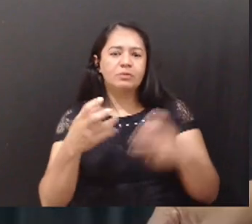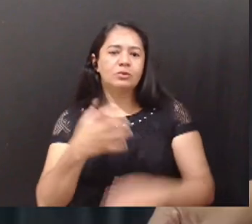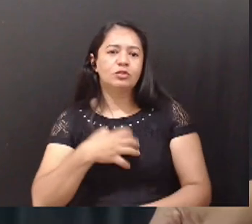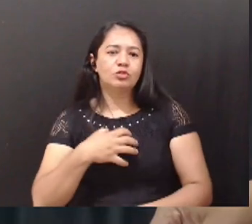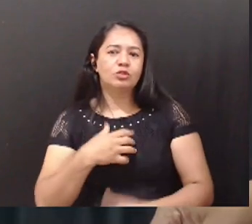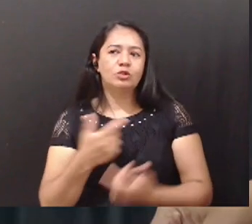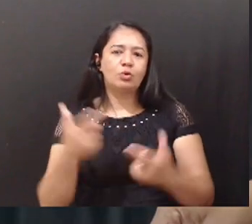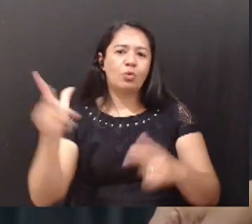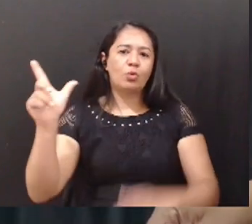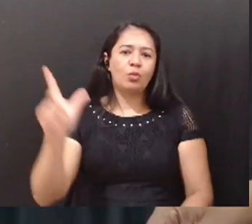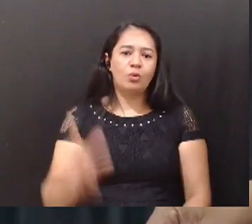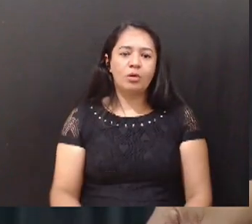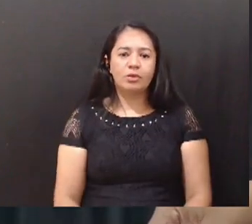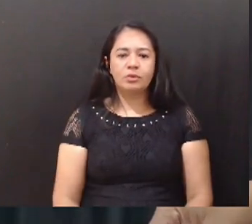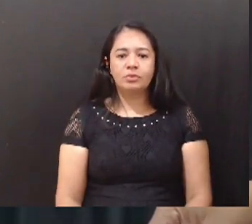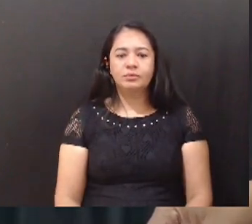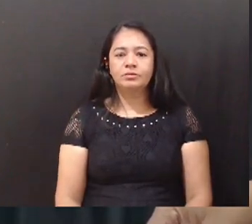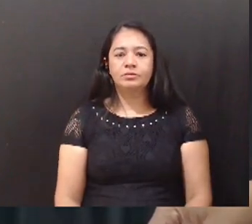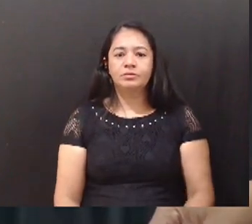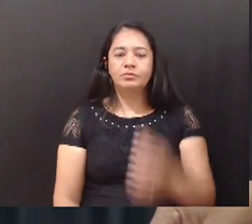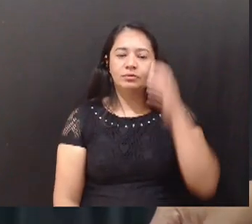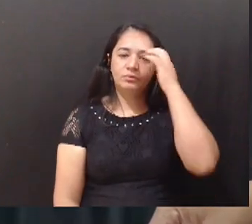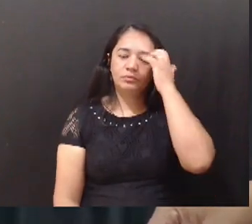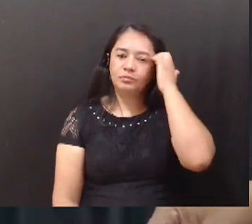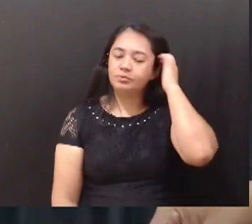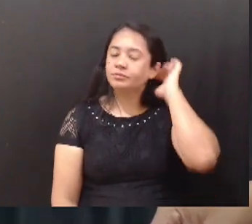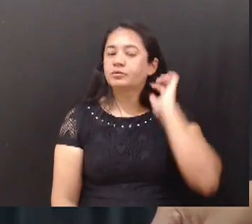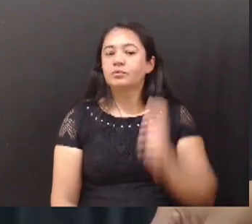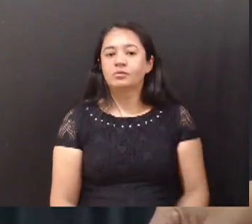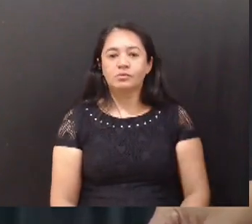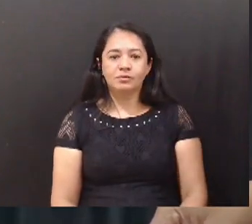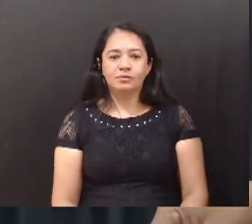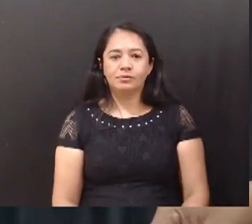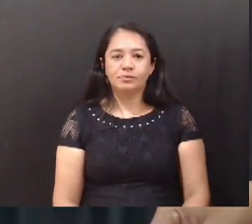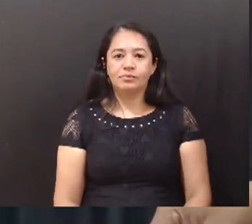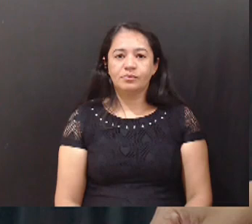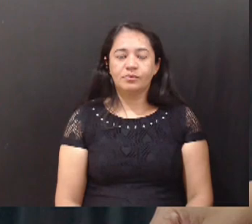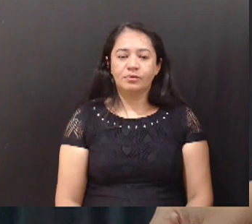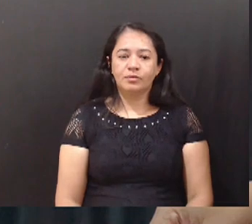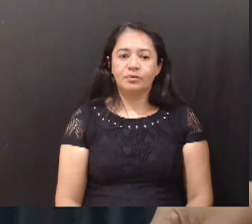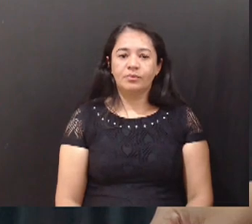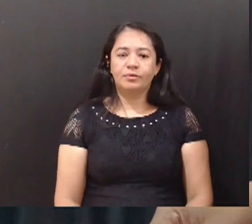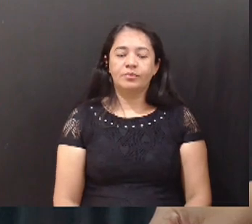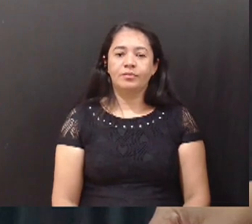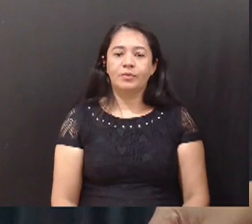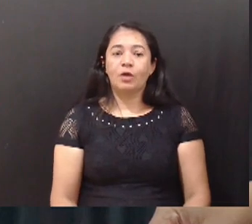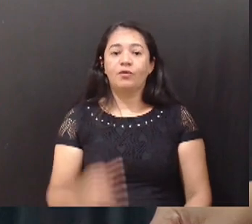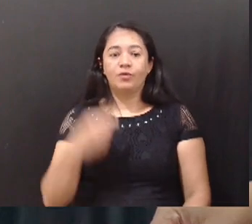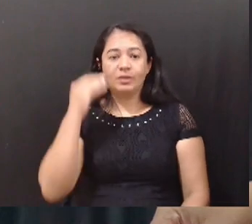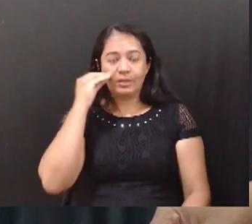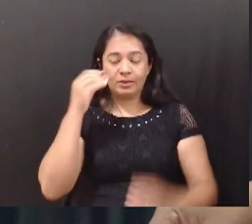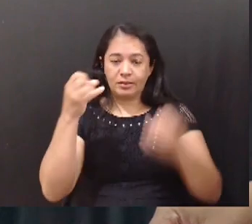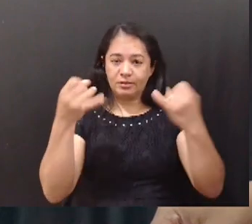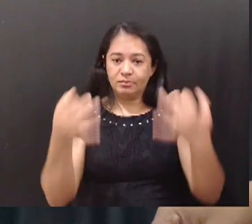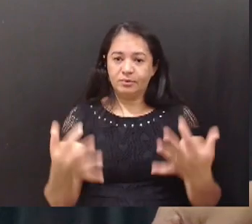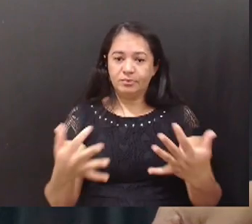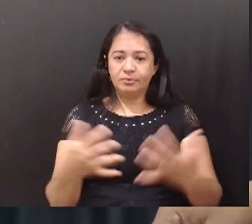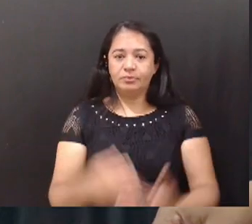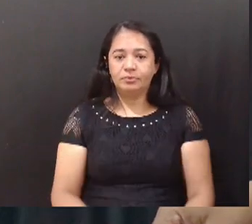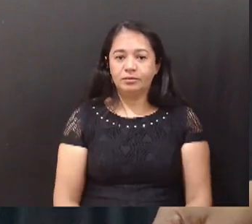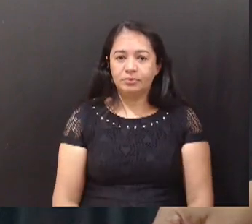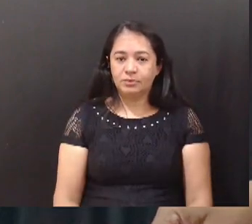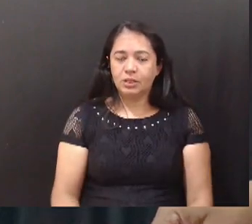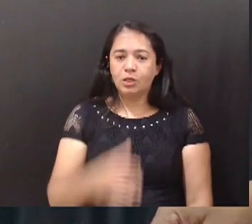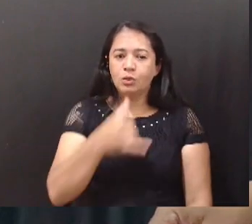pergunta complexa do Ricardo, né? Ricardo, vou tentar explicar brevemente aqui. Não é que a tristeza e o medo